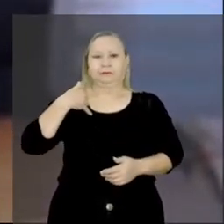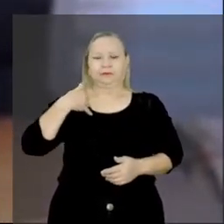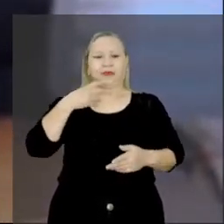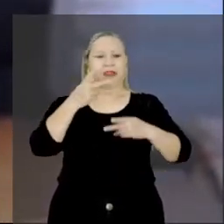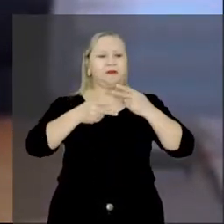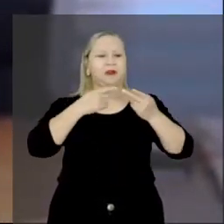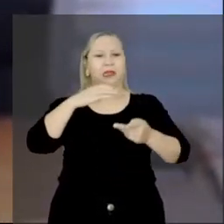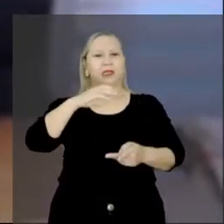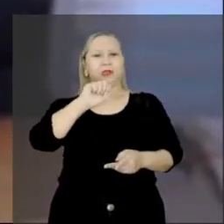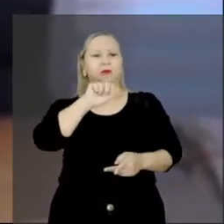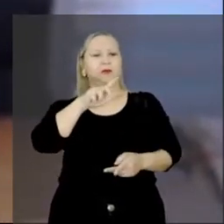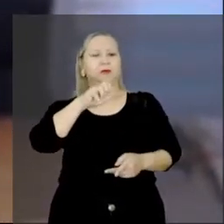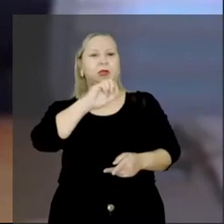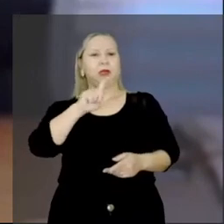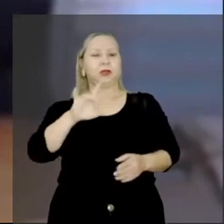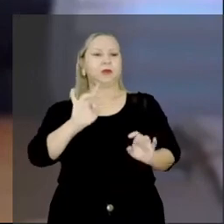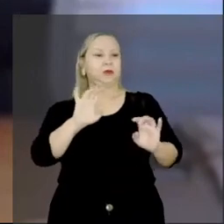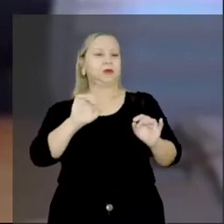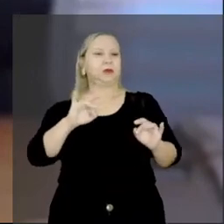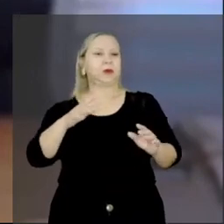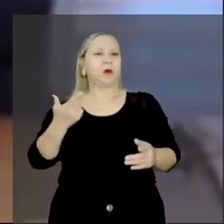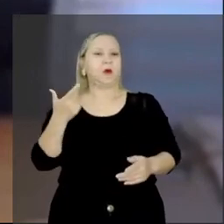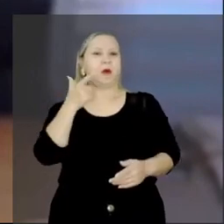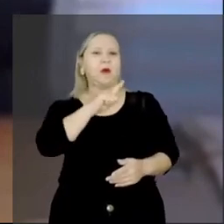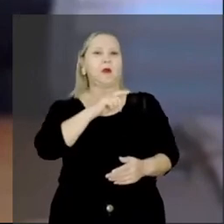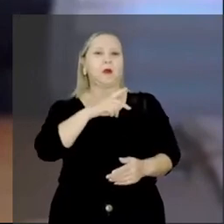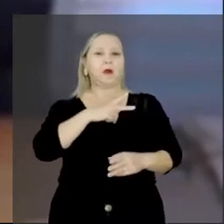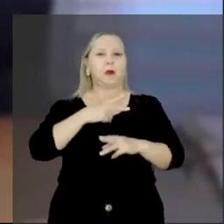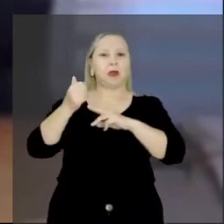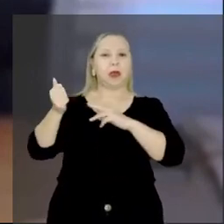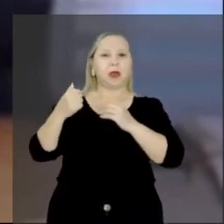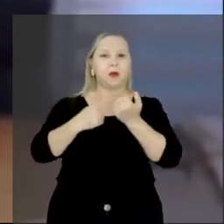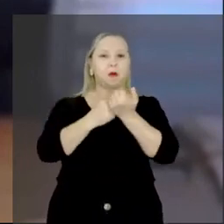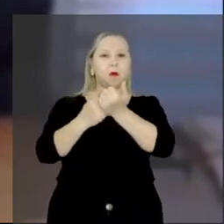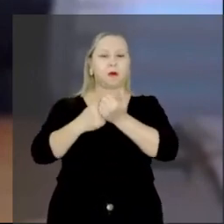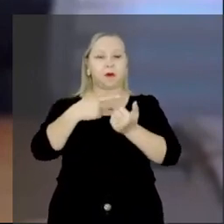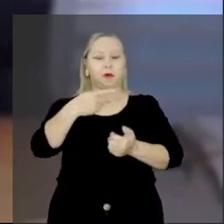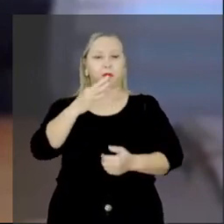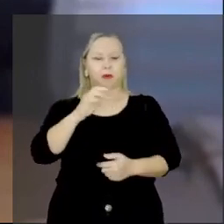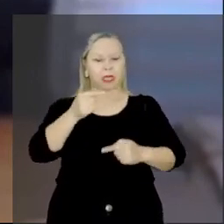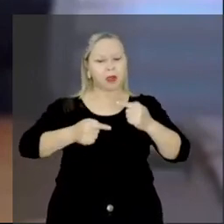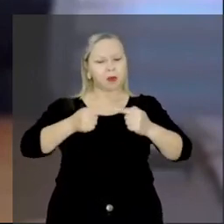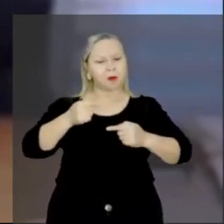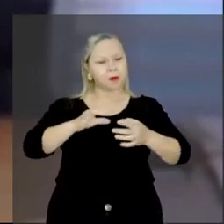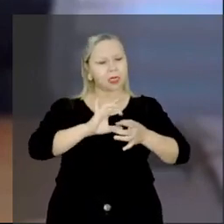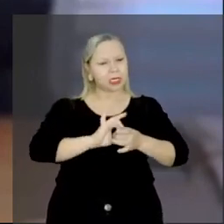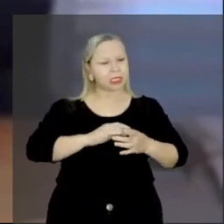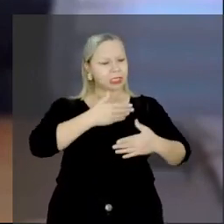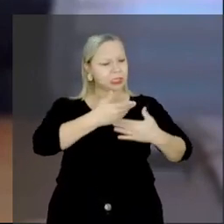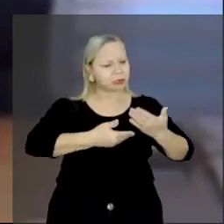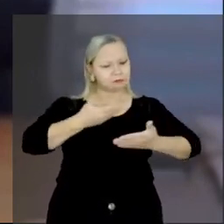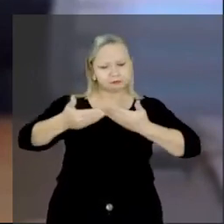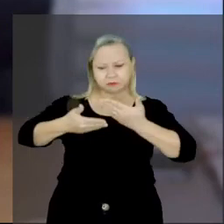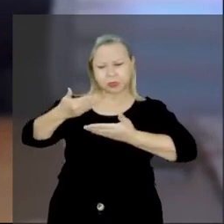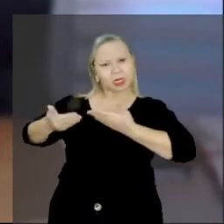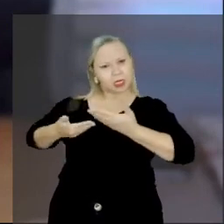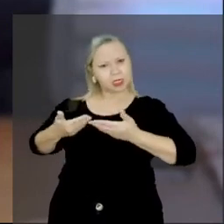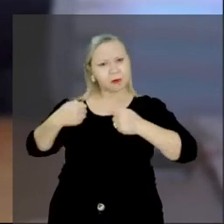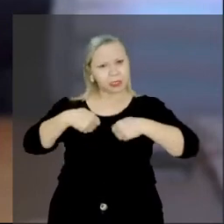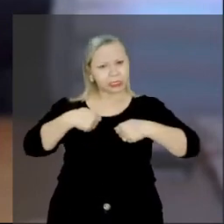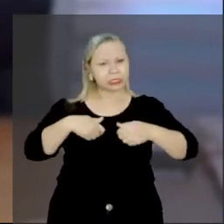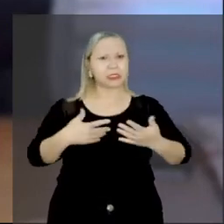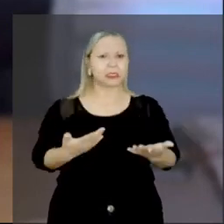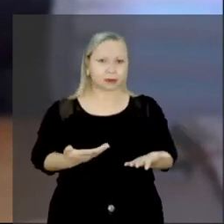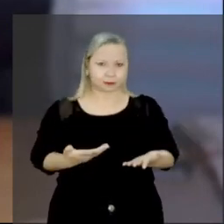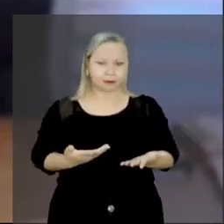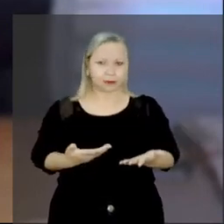junto. Então, essa política de reciprocidade é muito necessária para que a gente possa construir uma